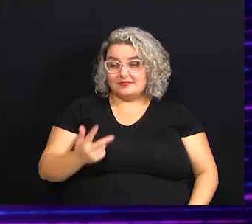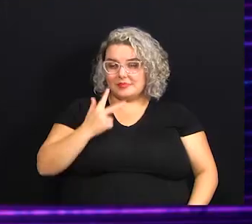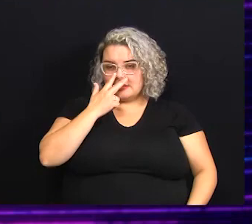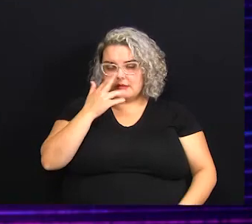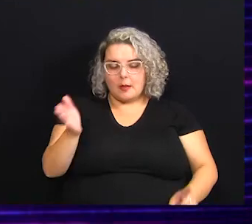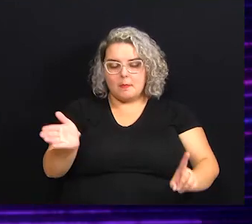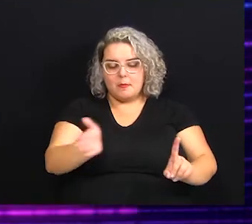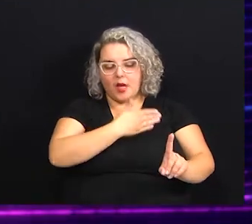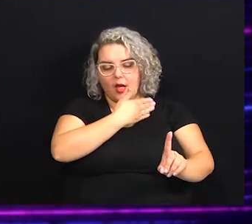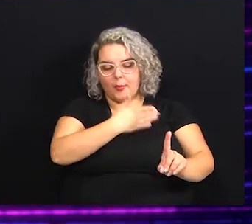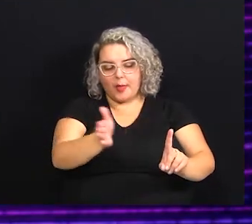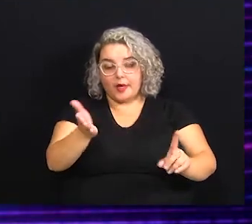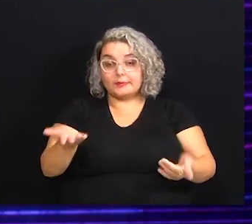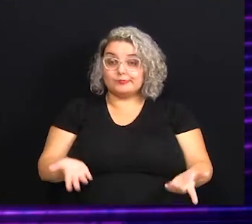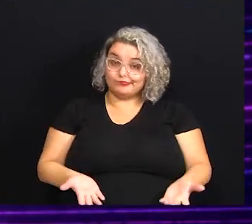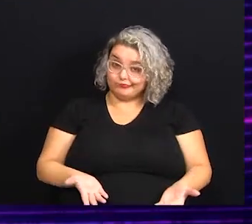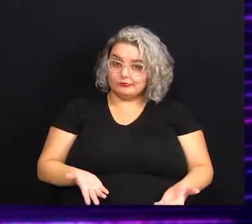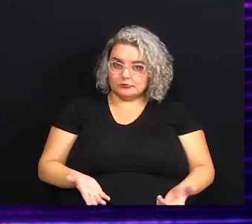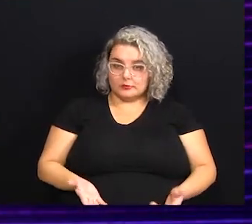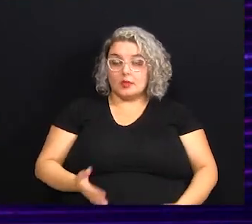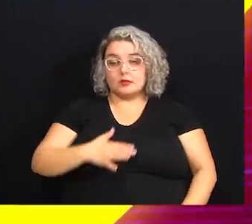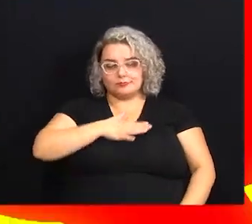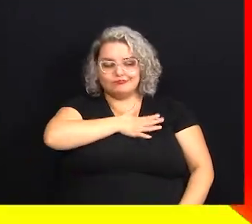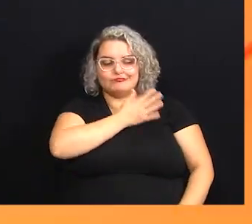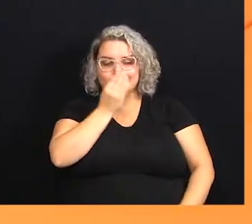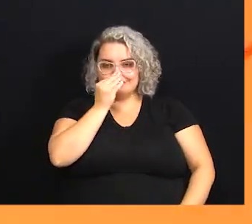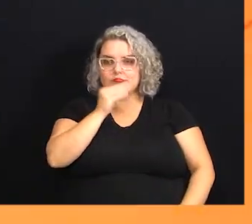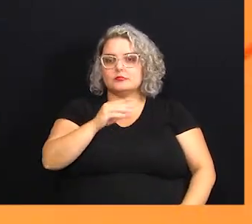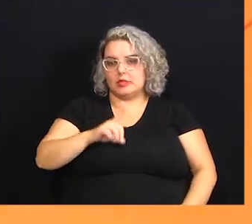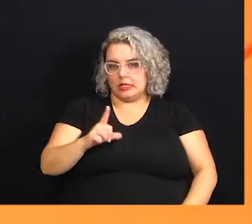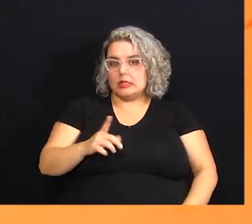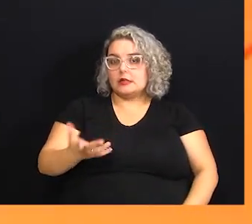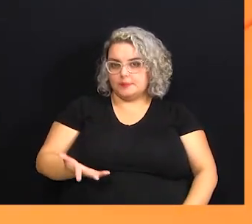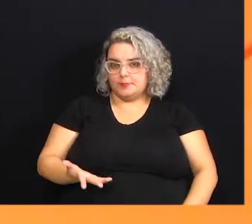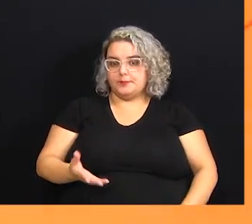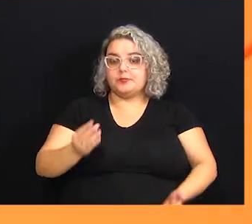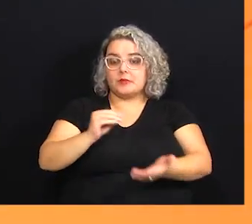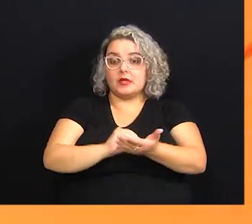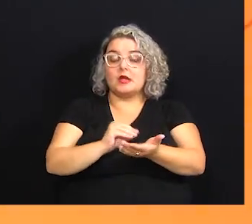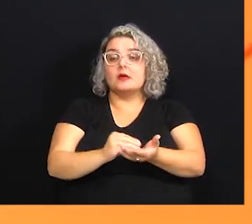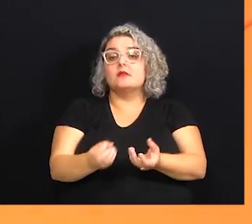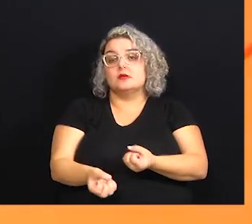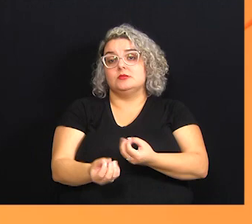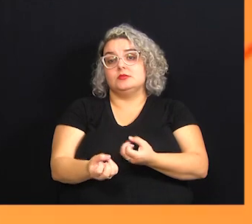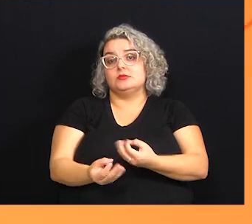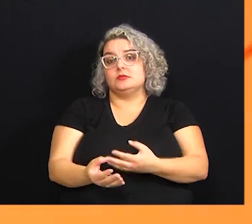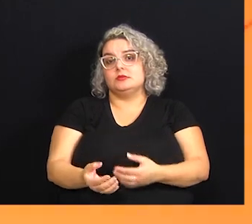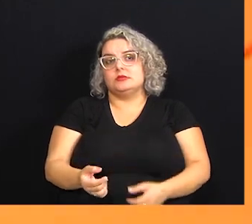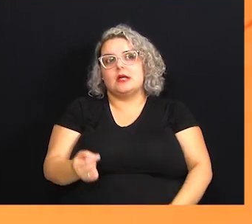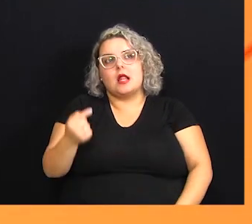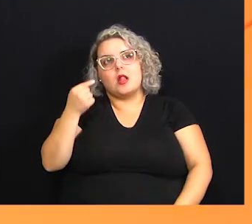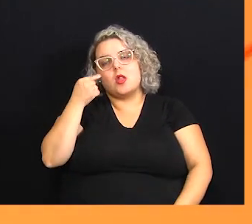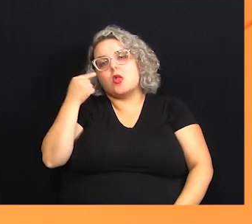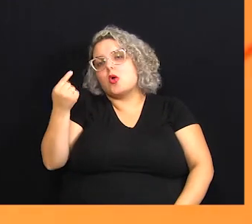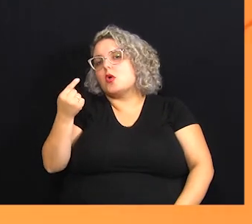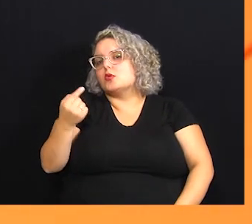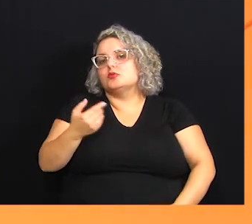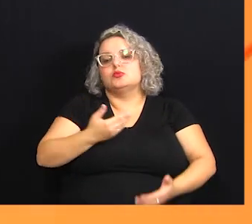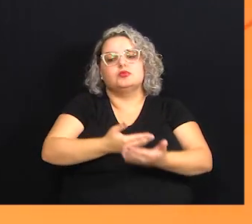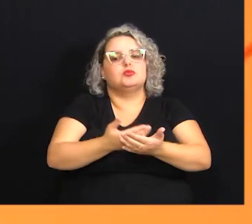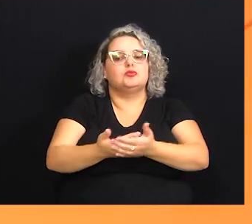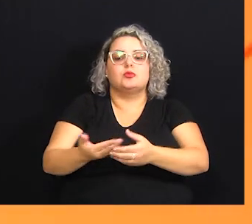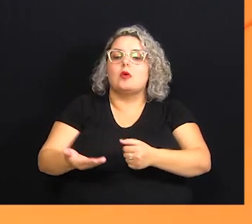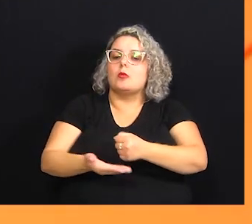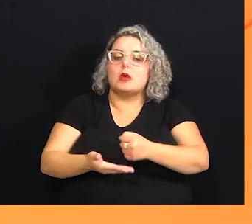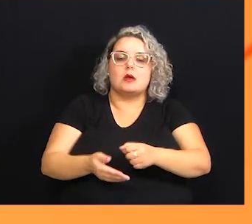cara. E então, esse preconceito ainda existe muito. E a desinformação, porque a pessoa nitidamente não estudou o